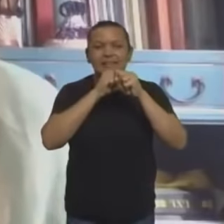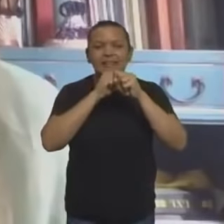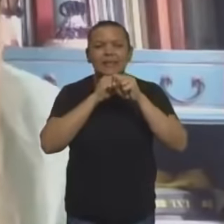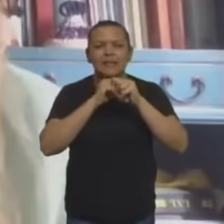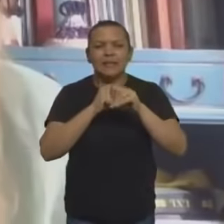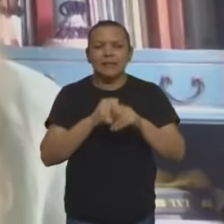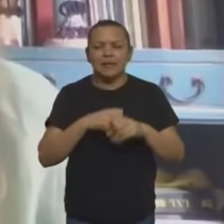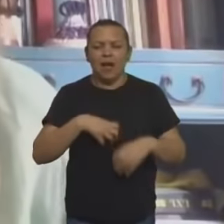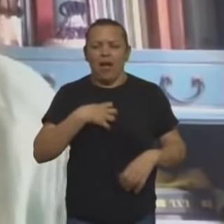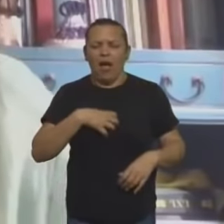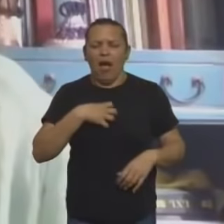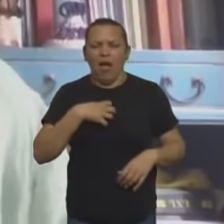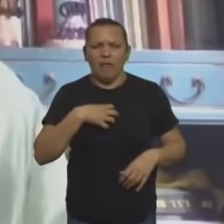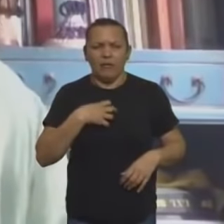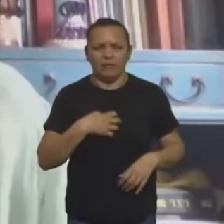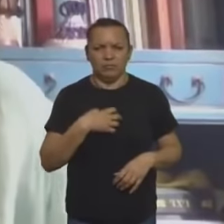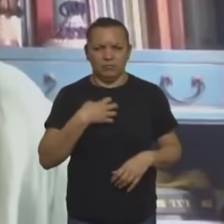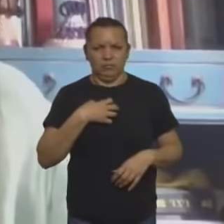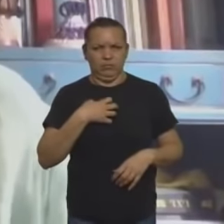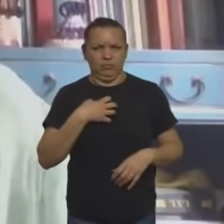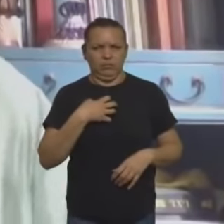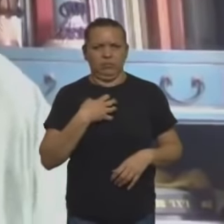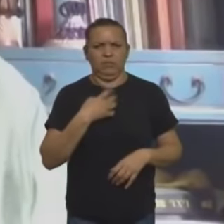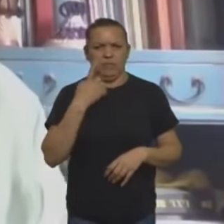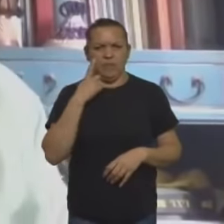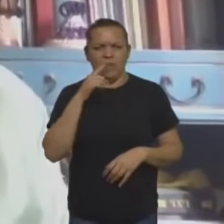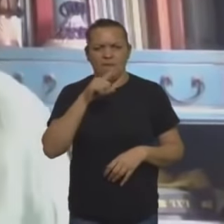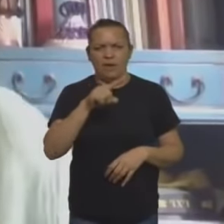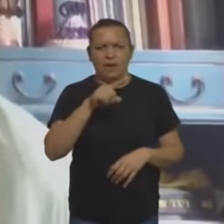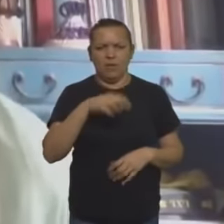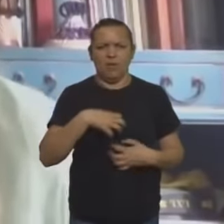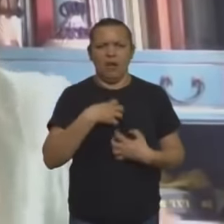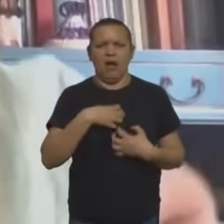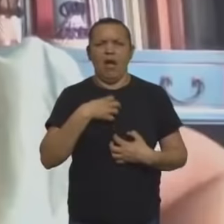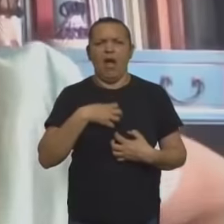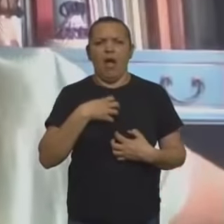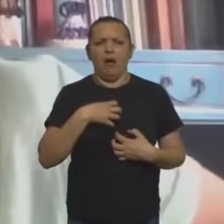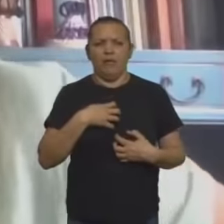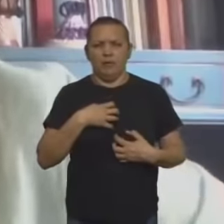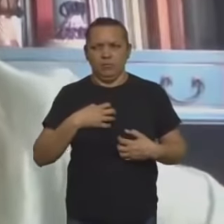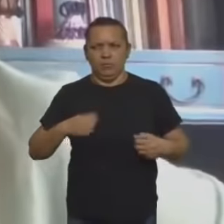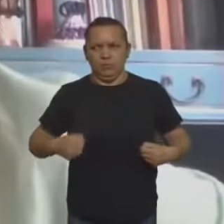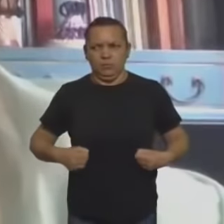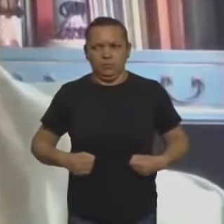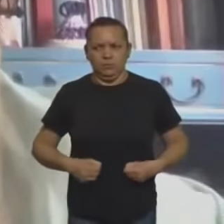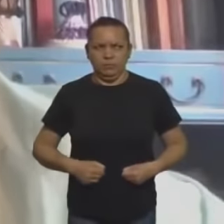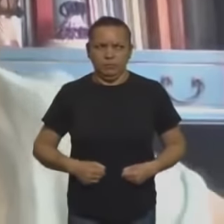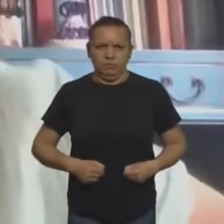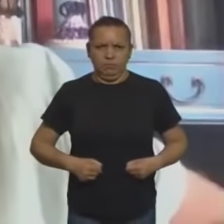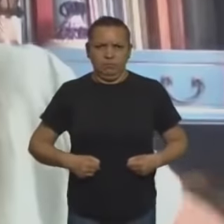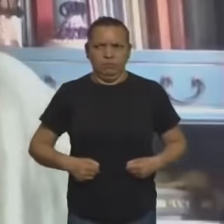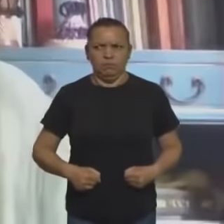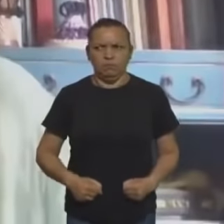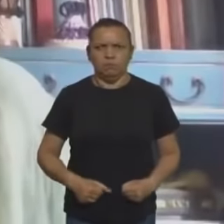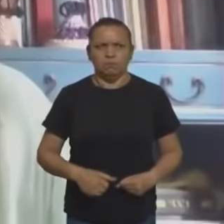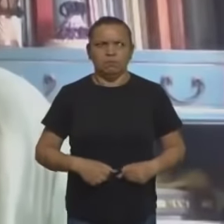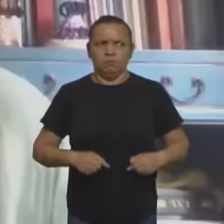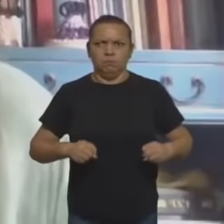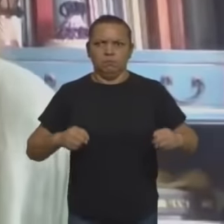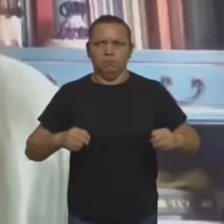raiva, o que eu sinto? Como Carol estava lendo, né? No corpo, eu sinto a barriga fica quente,